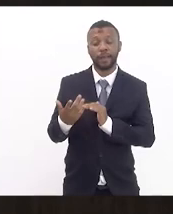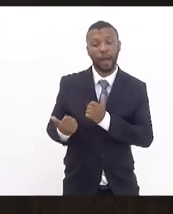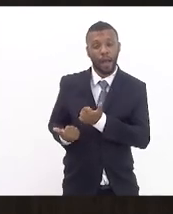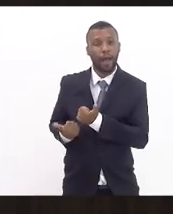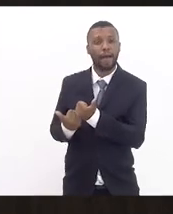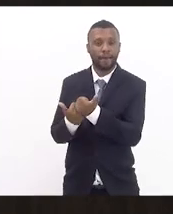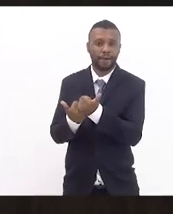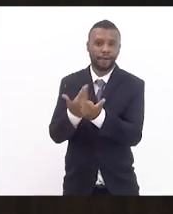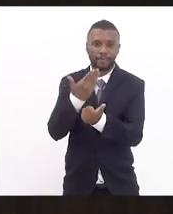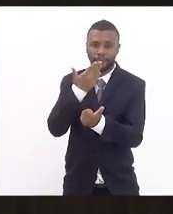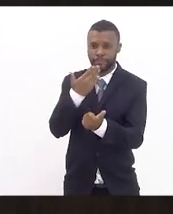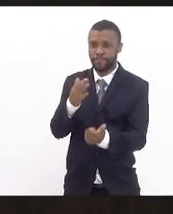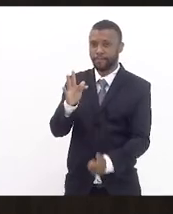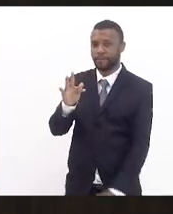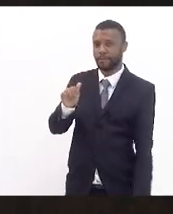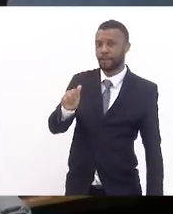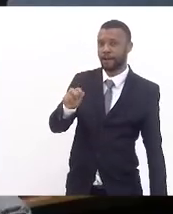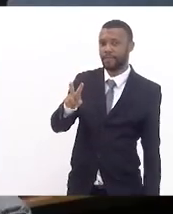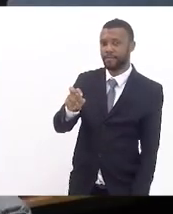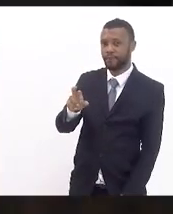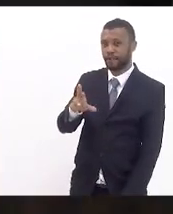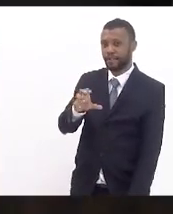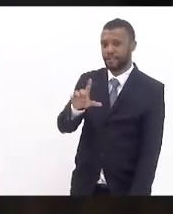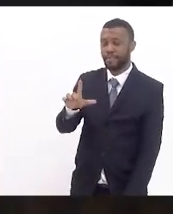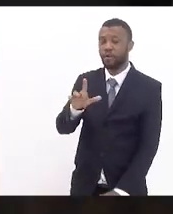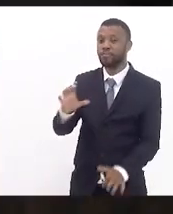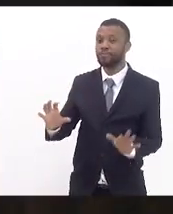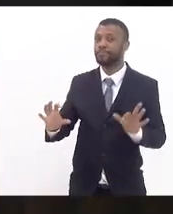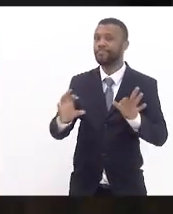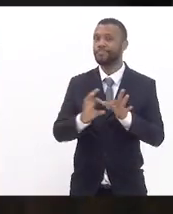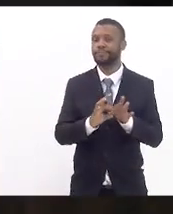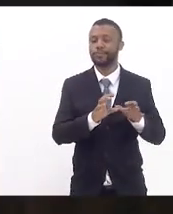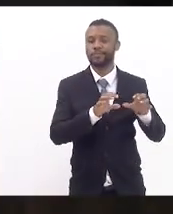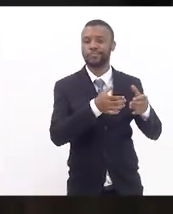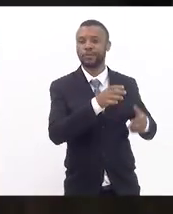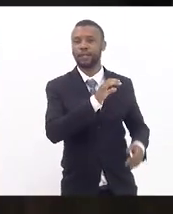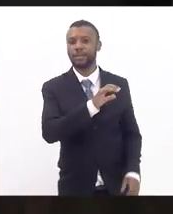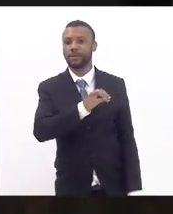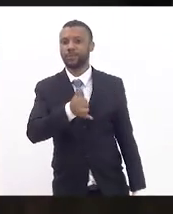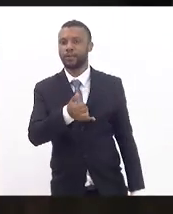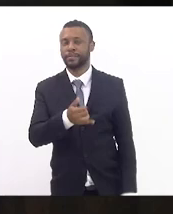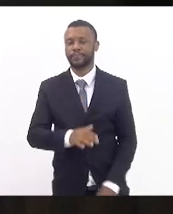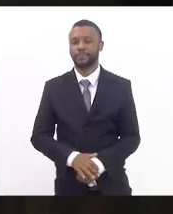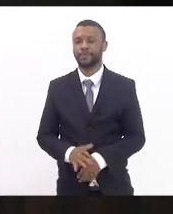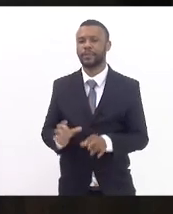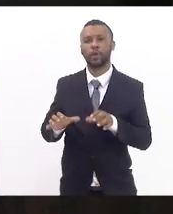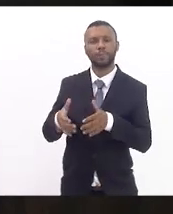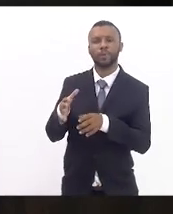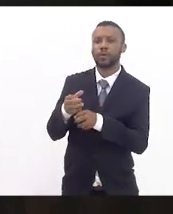seguindo a CCJ. Pela Comissão de Orçamento, deputado Márcio Pacheco.